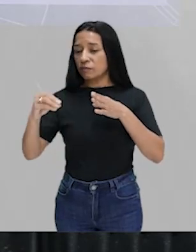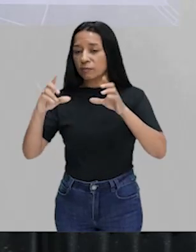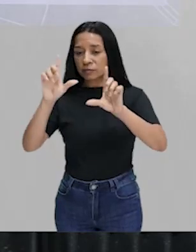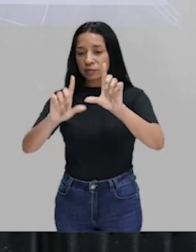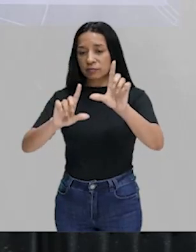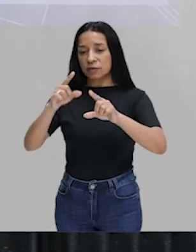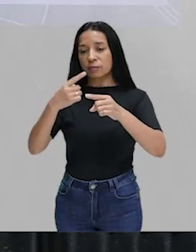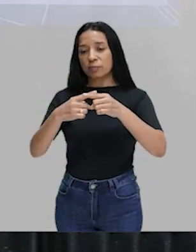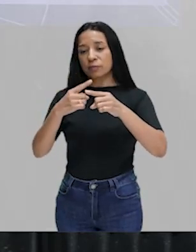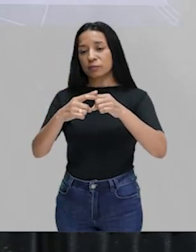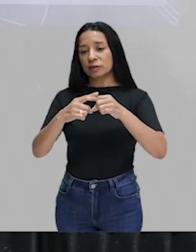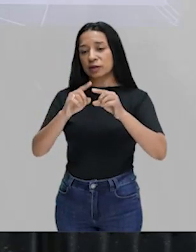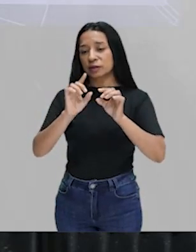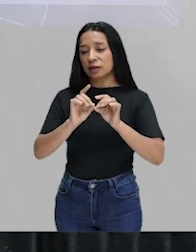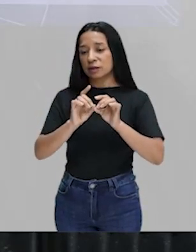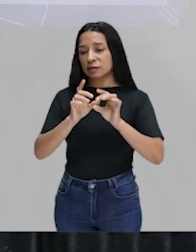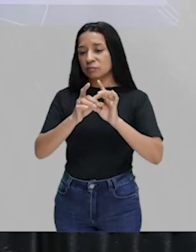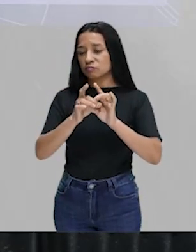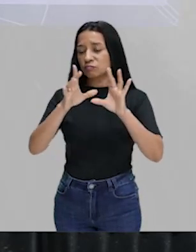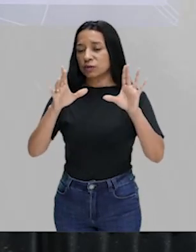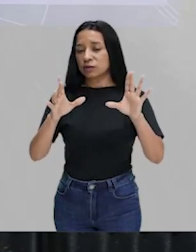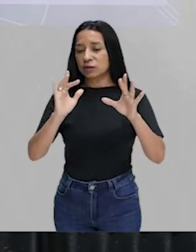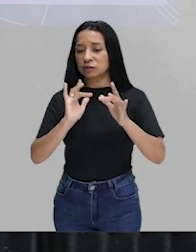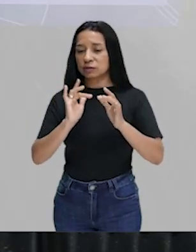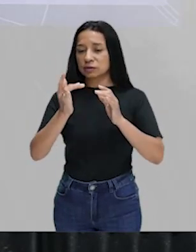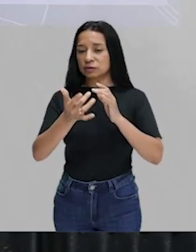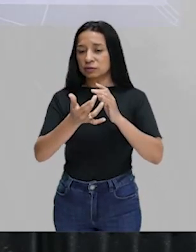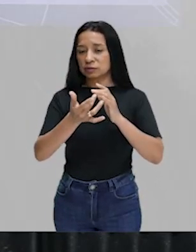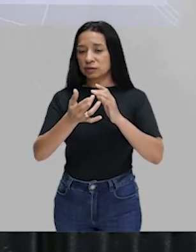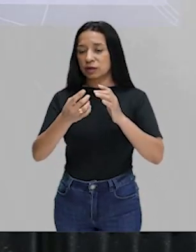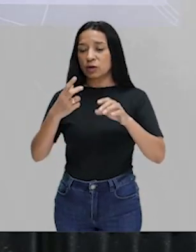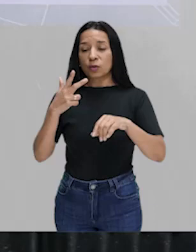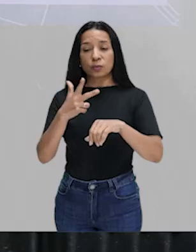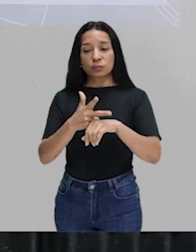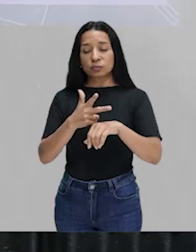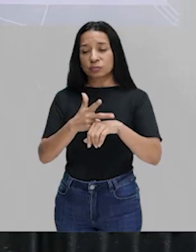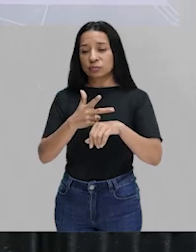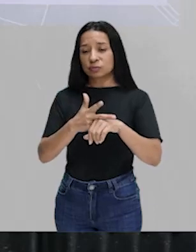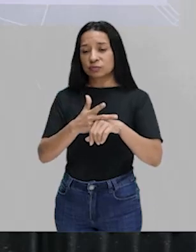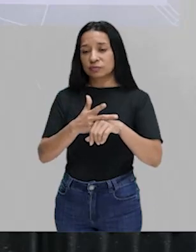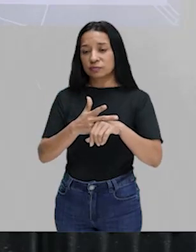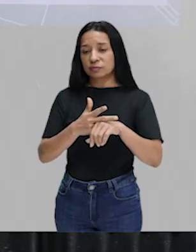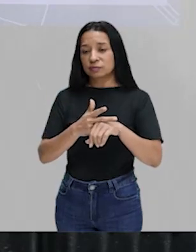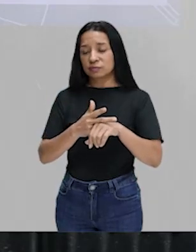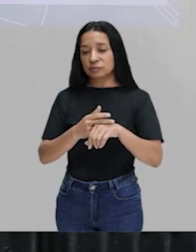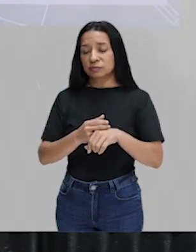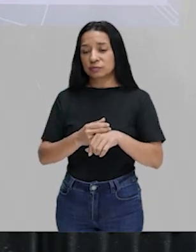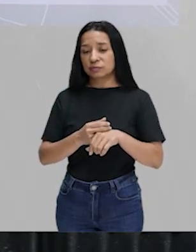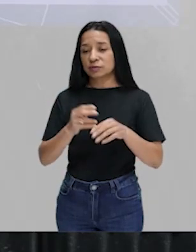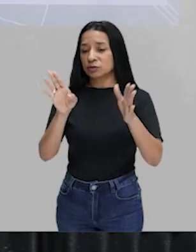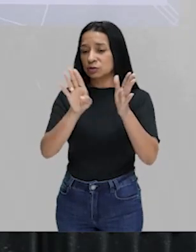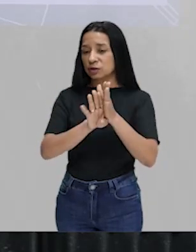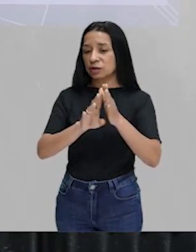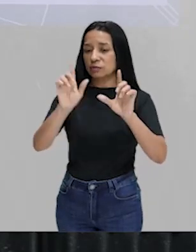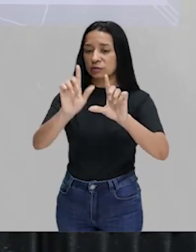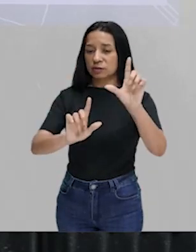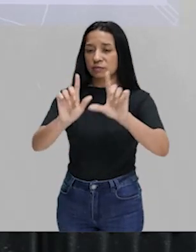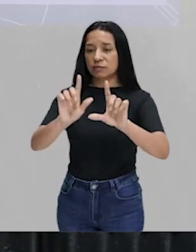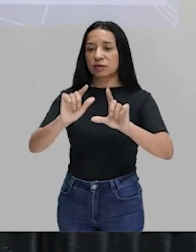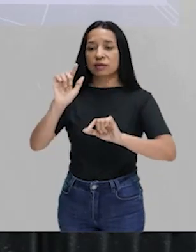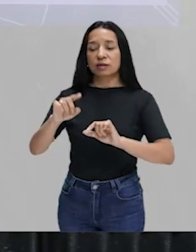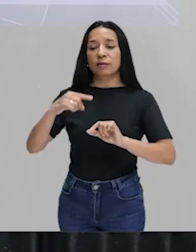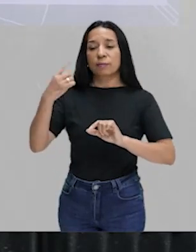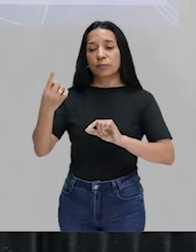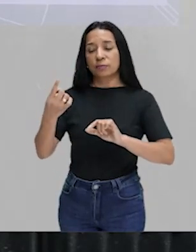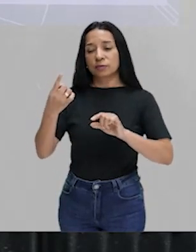sociais, nos vídeos que vão viralizando no WhatsApp, acabam chegando na TV depois. Por quê?